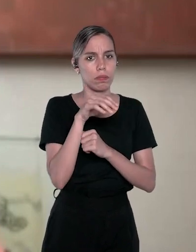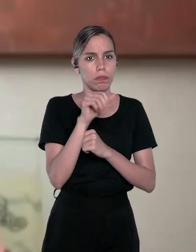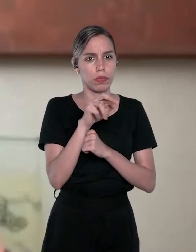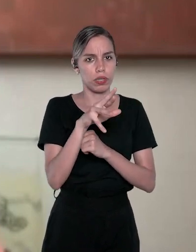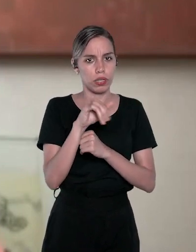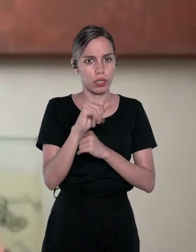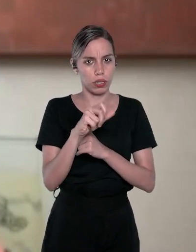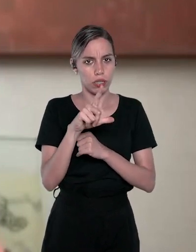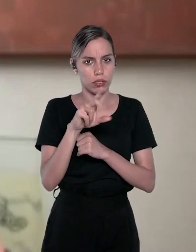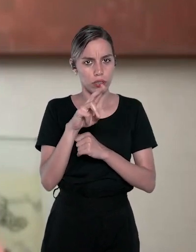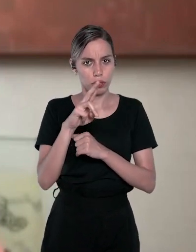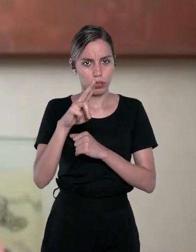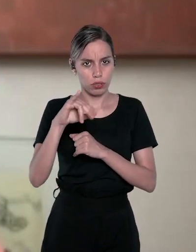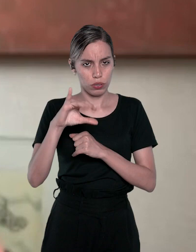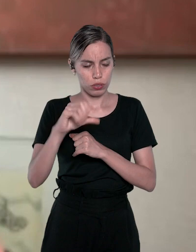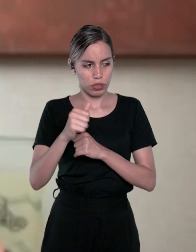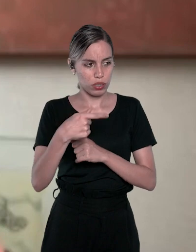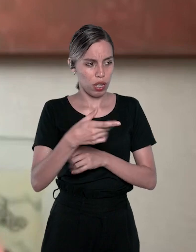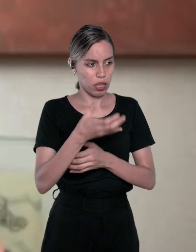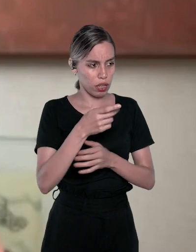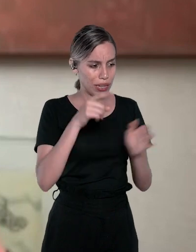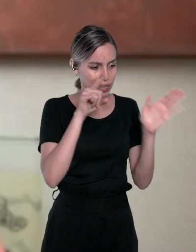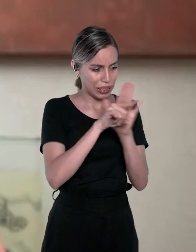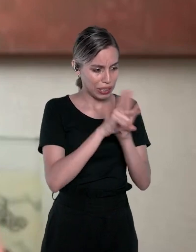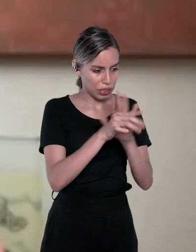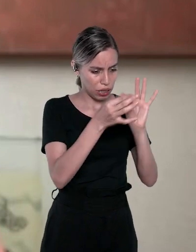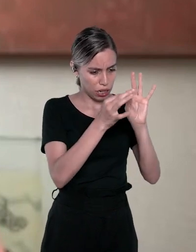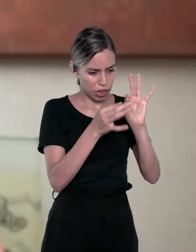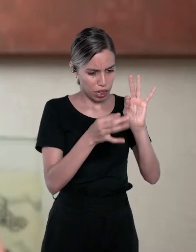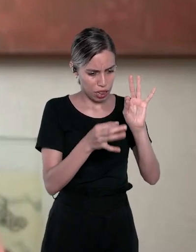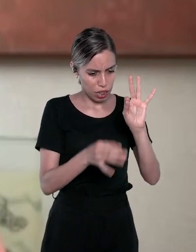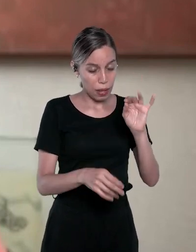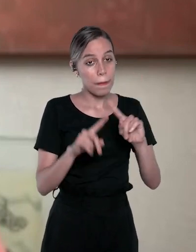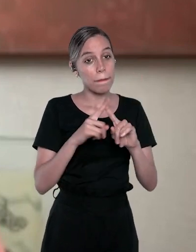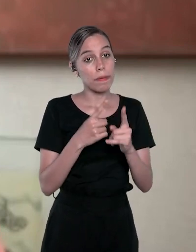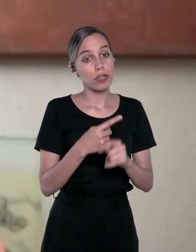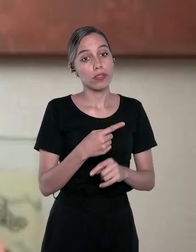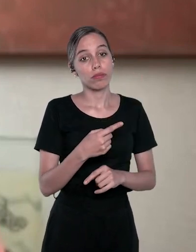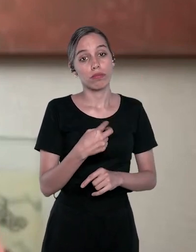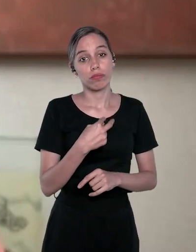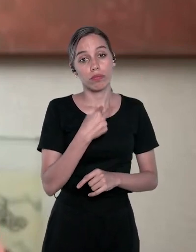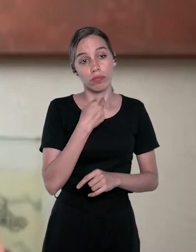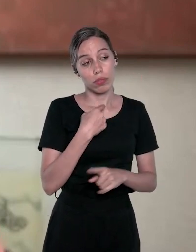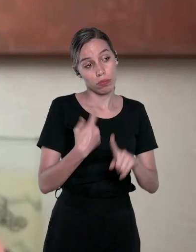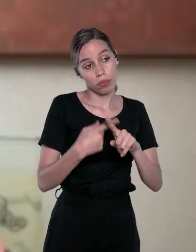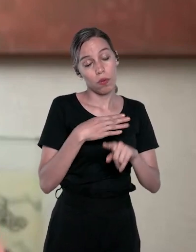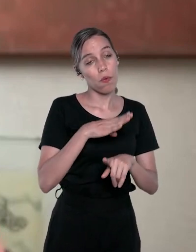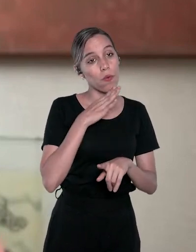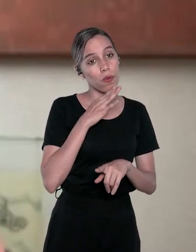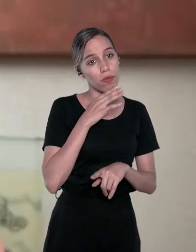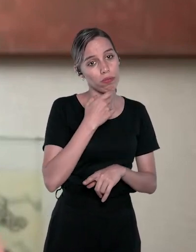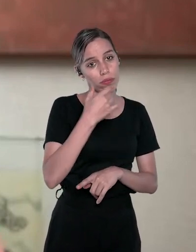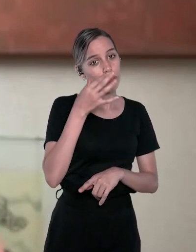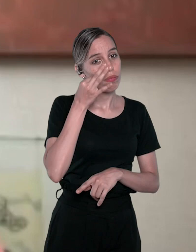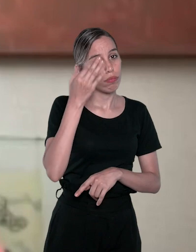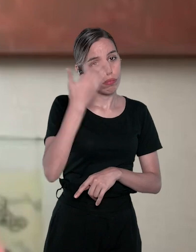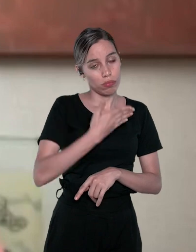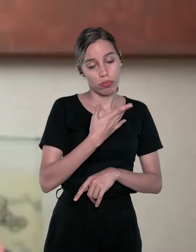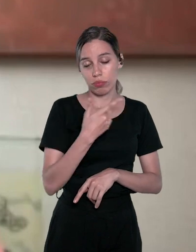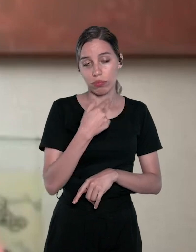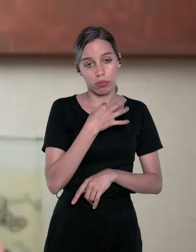me pareceu uma pessoa realmente multitalento, sabe? Foi muito legal,